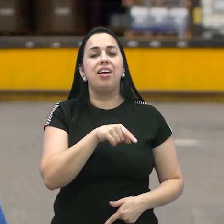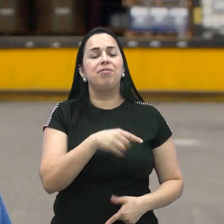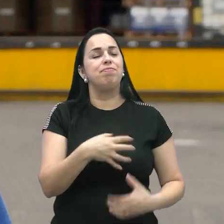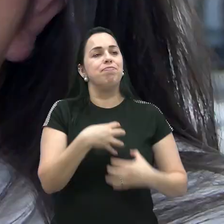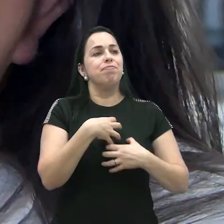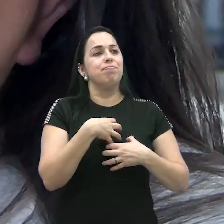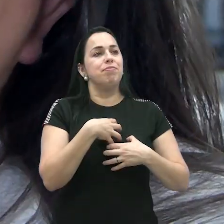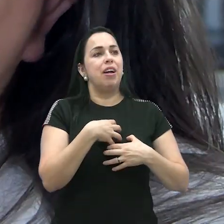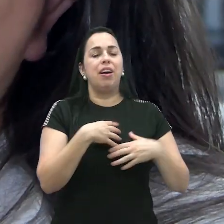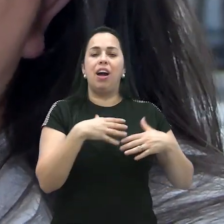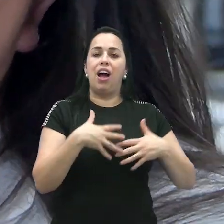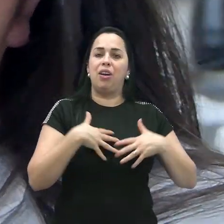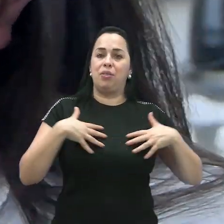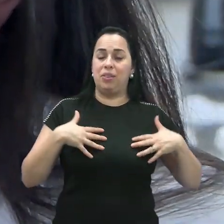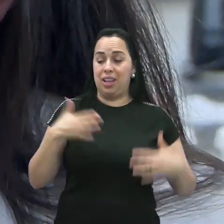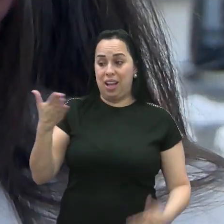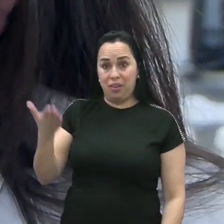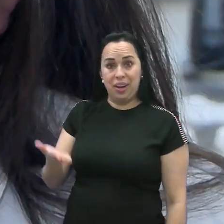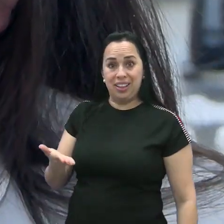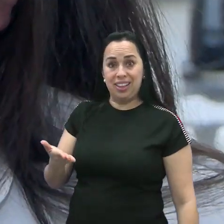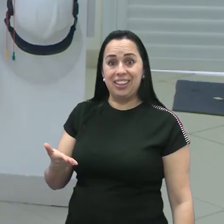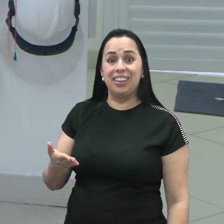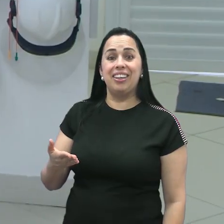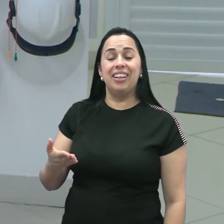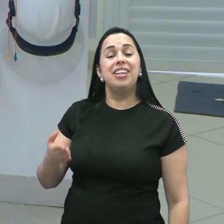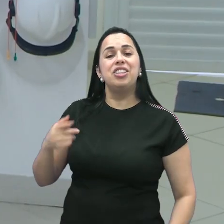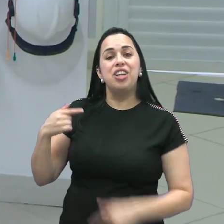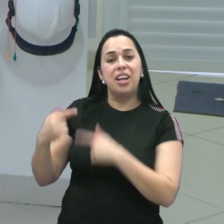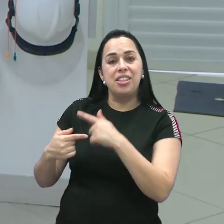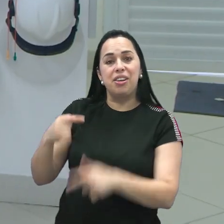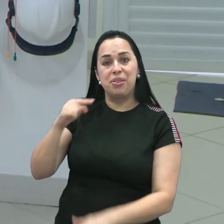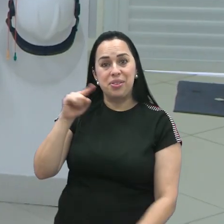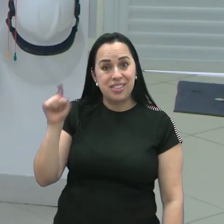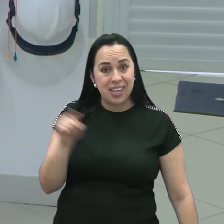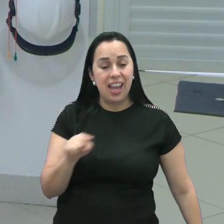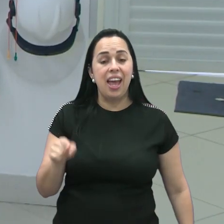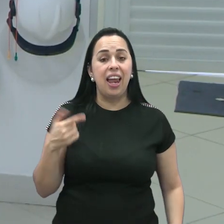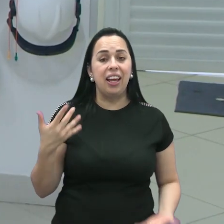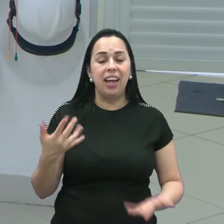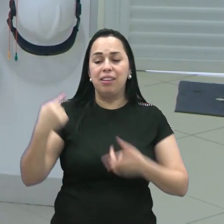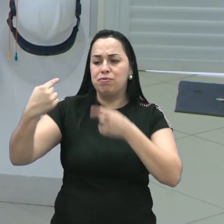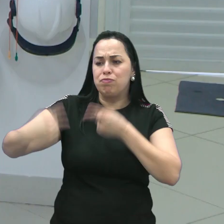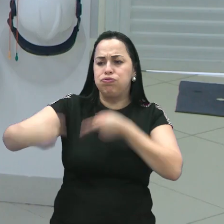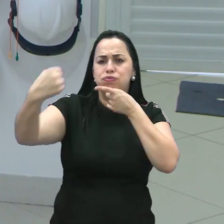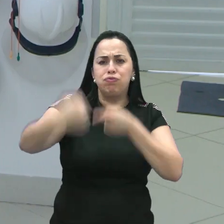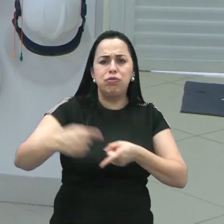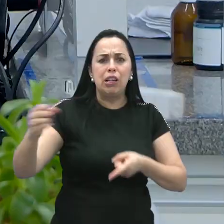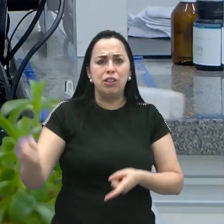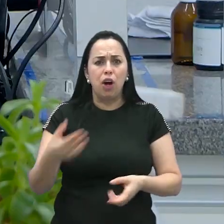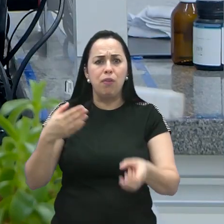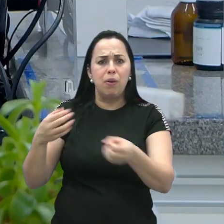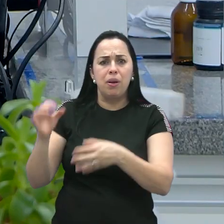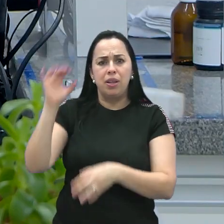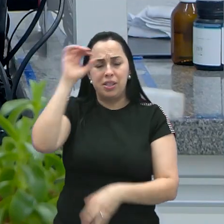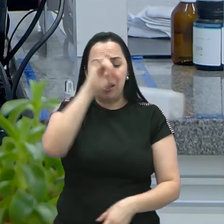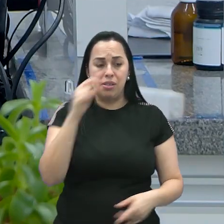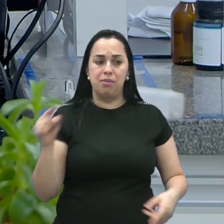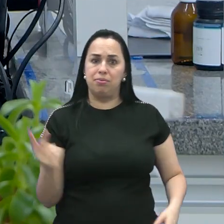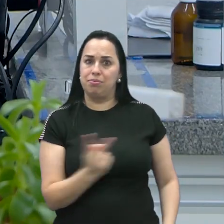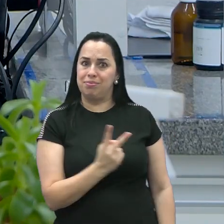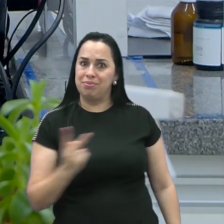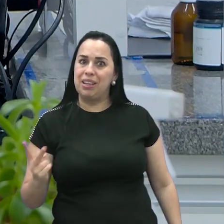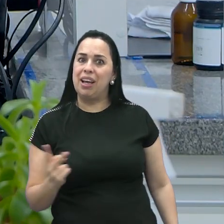de orgulho. Já a Maria, da geração Z, busca por novos desafios e aprendizados. Esse encontro